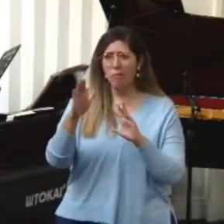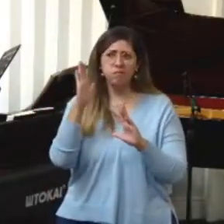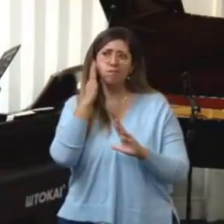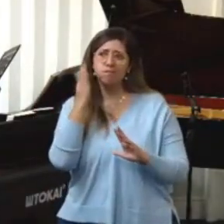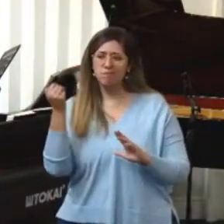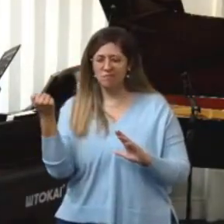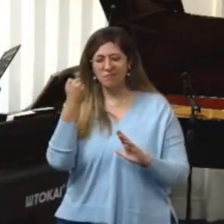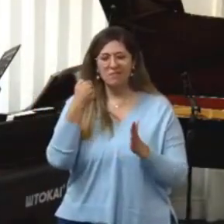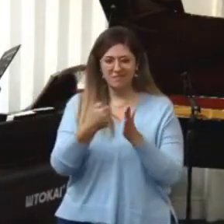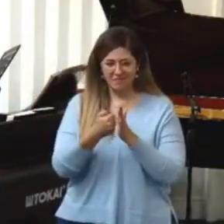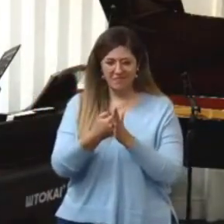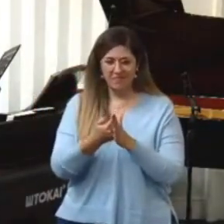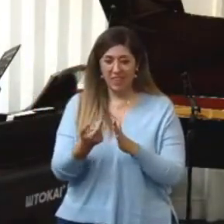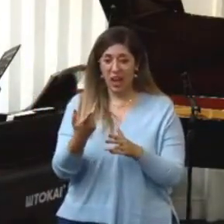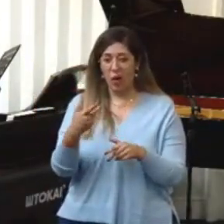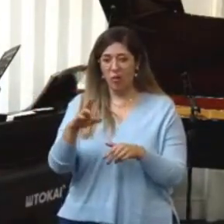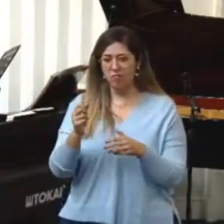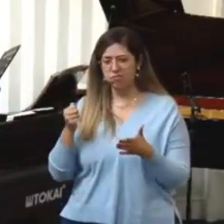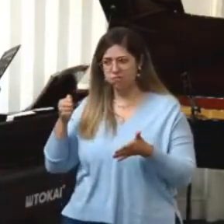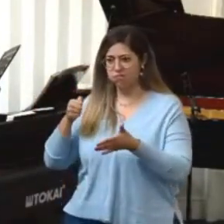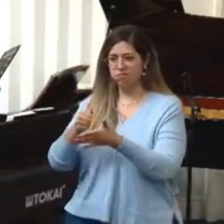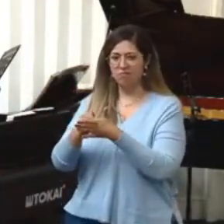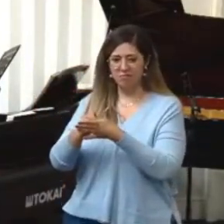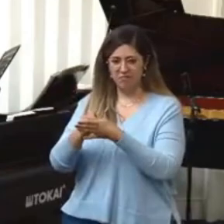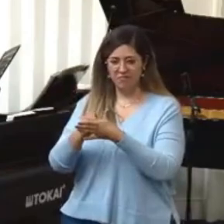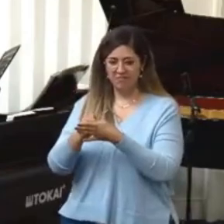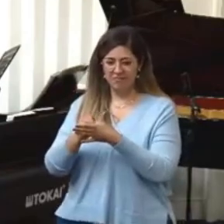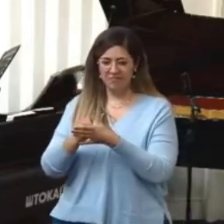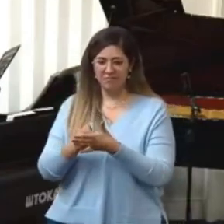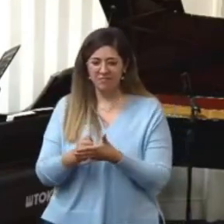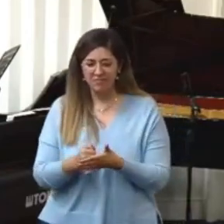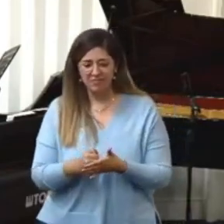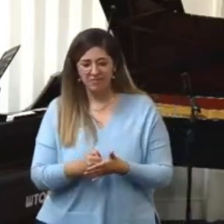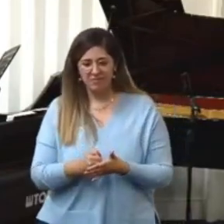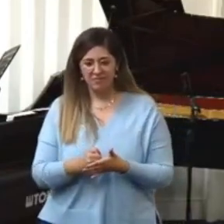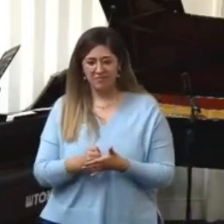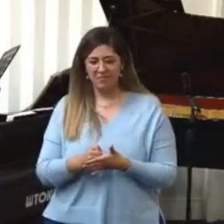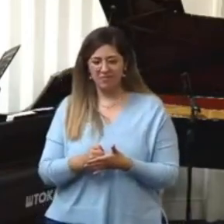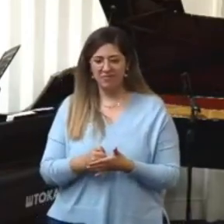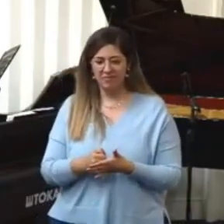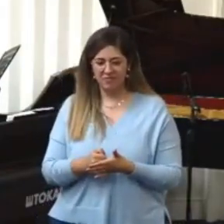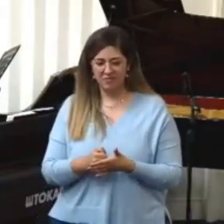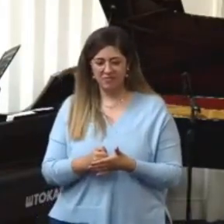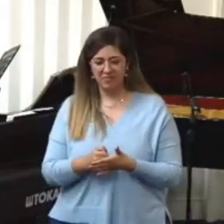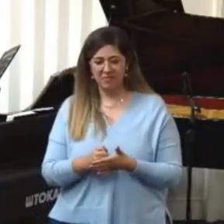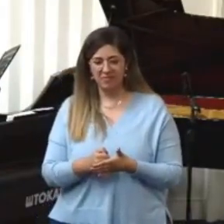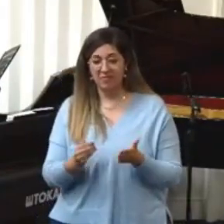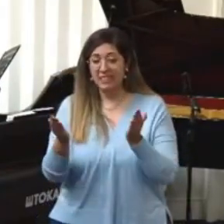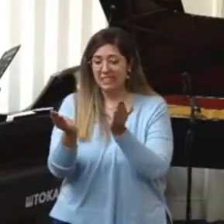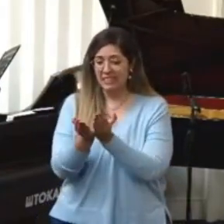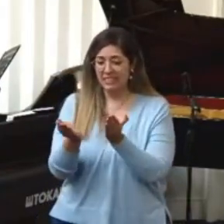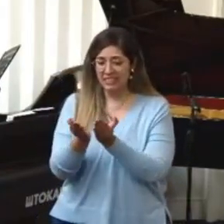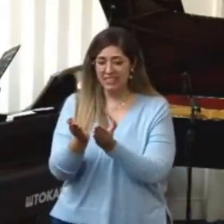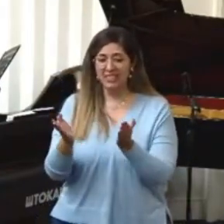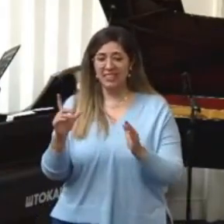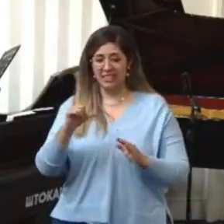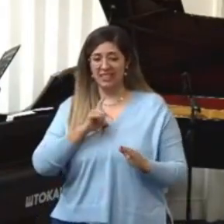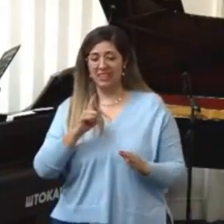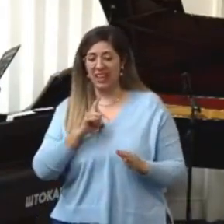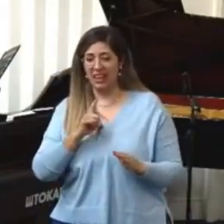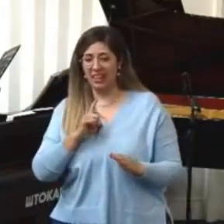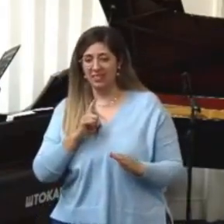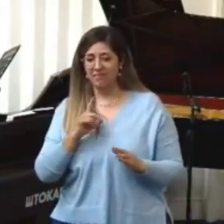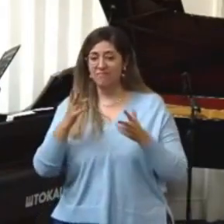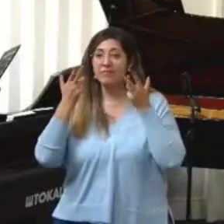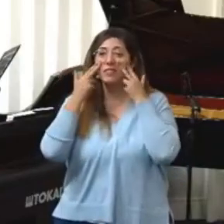punho. Em todas essas coisas, o cristão tem a oportunidade de dar um grande testemunho ao mundo. Quando ele não